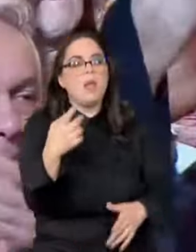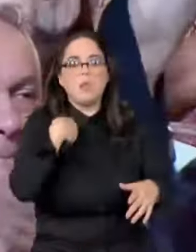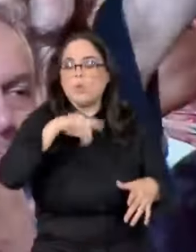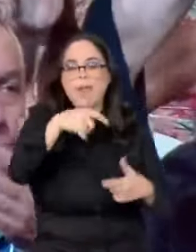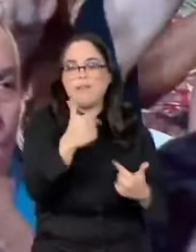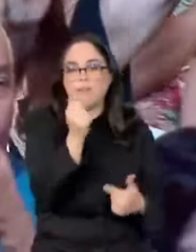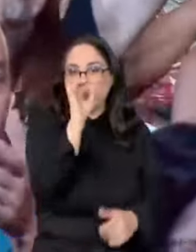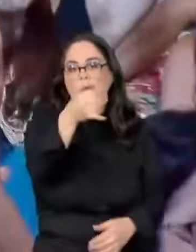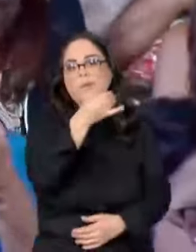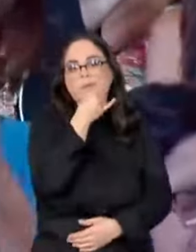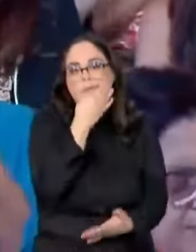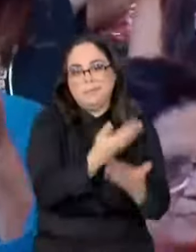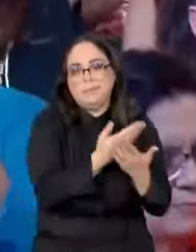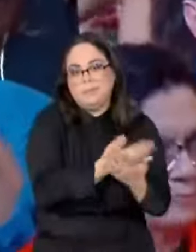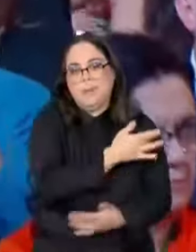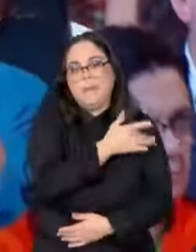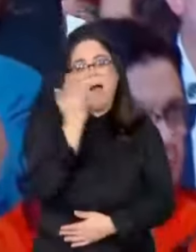estudar amanhã.